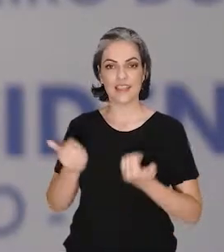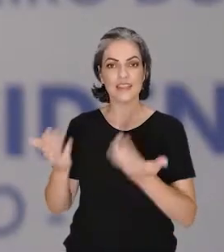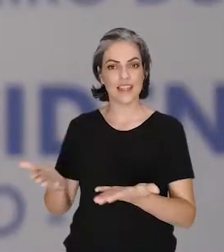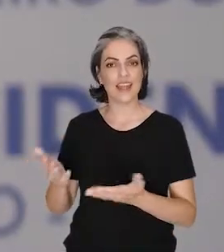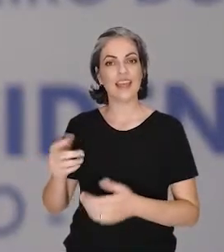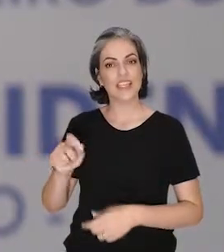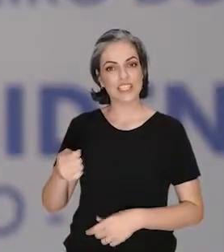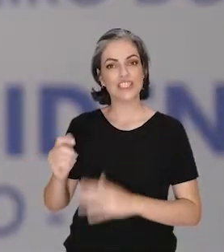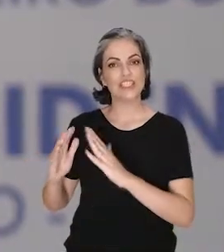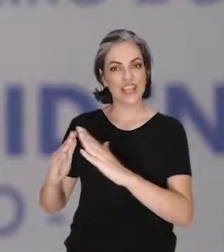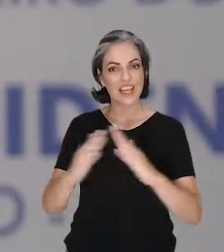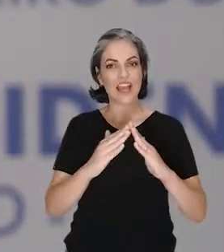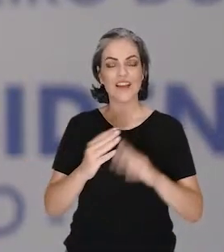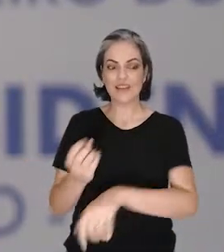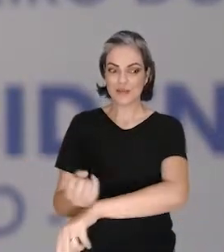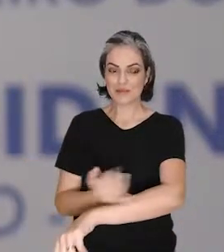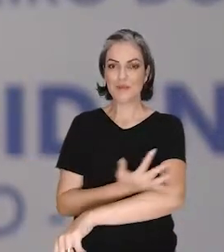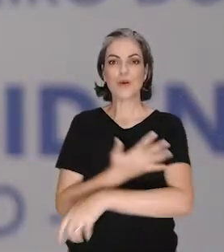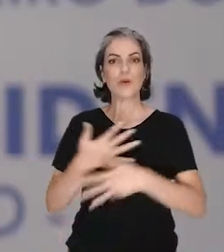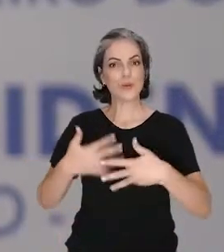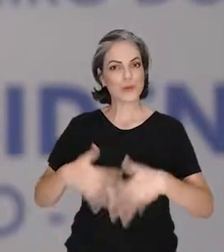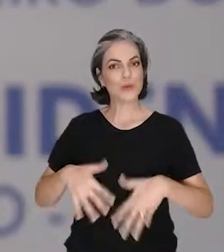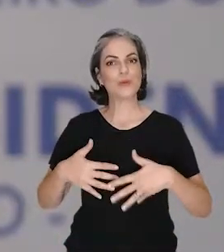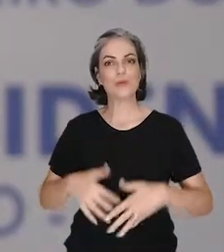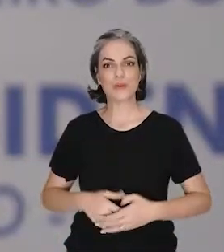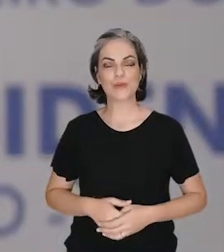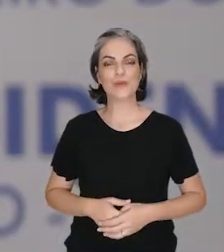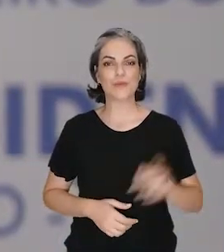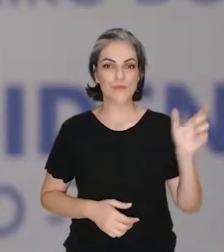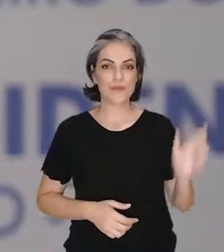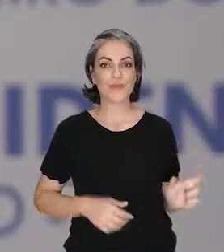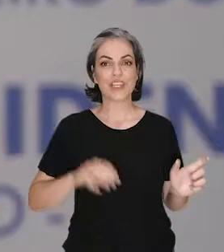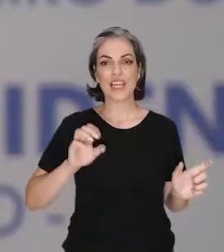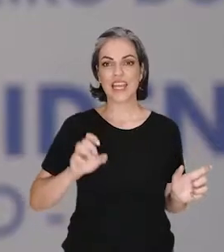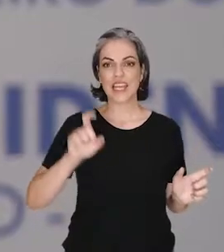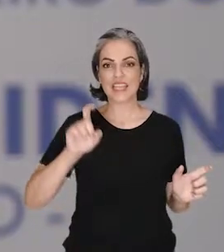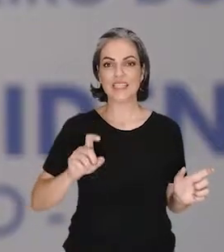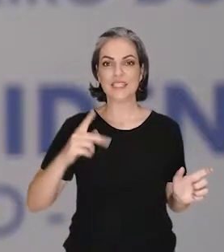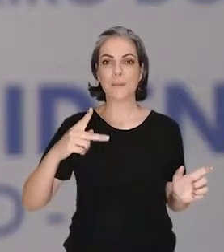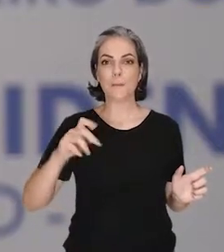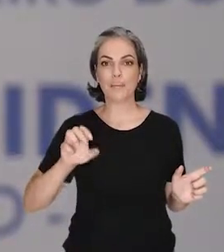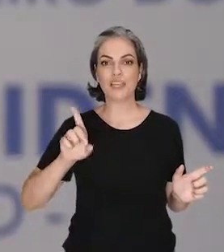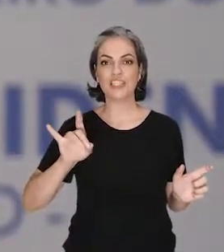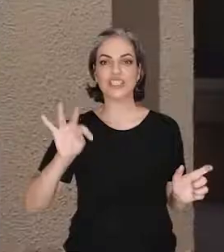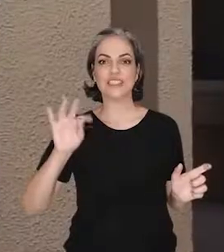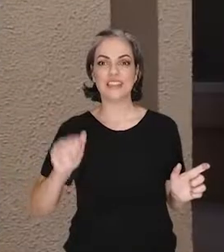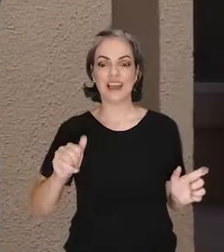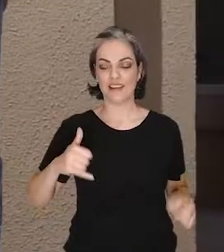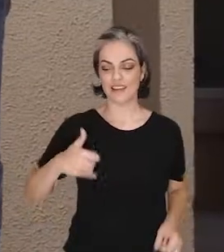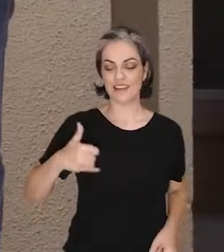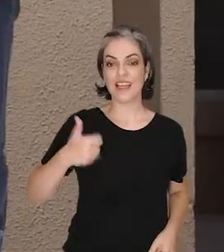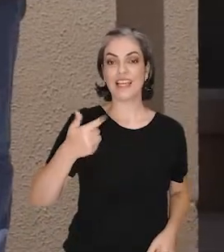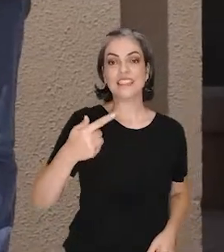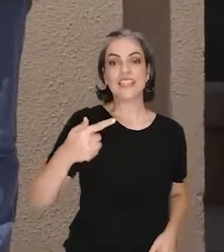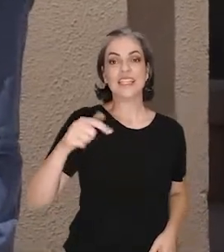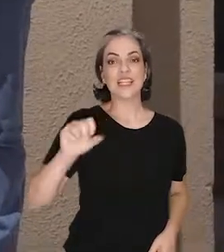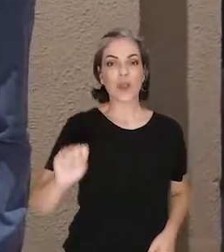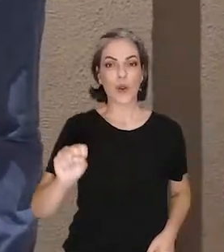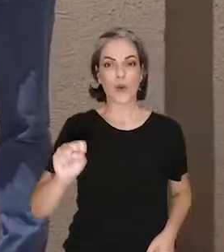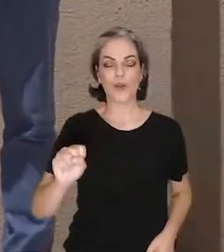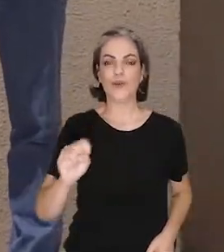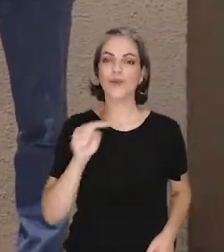entrega das chaves, a emoção é muito grande. Como para a senhora expedita, com 78 anos de